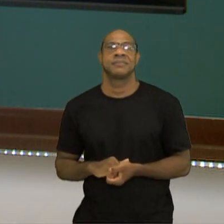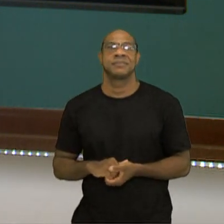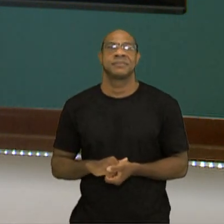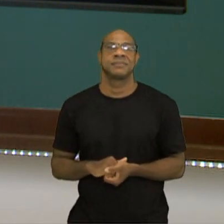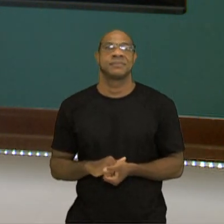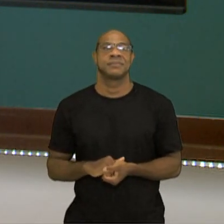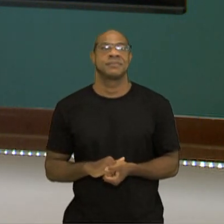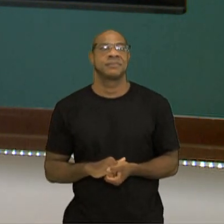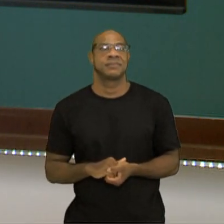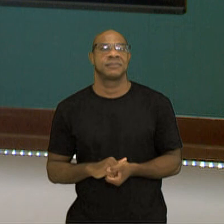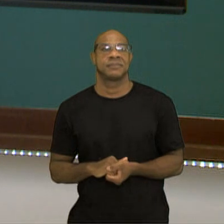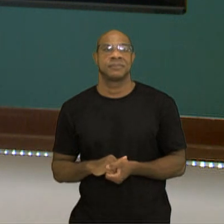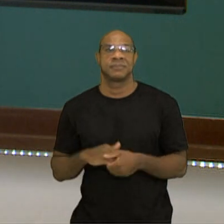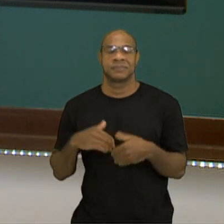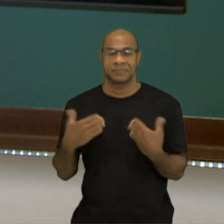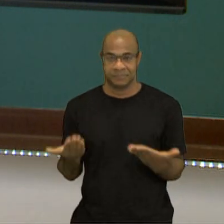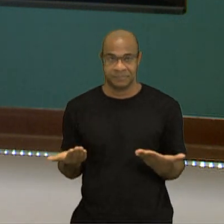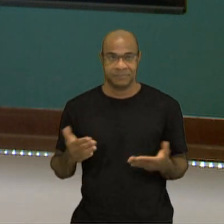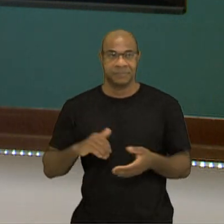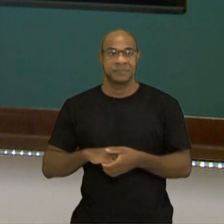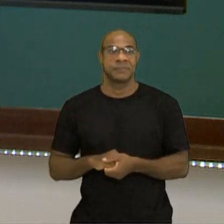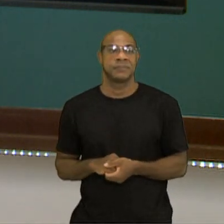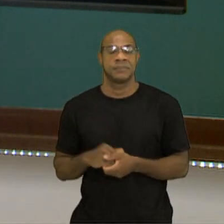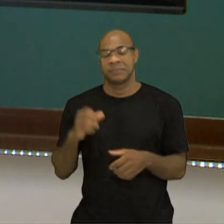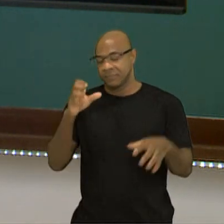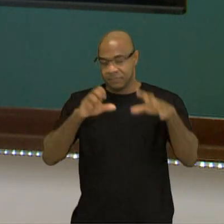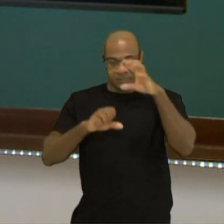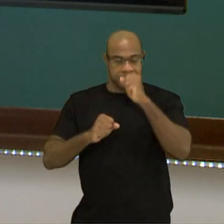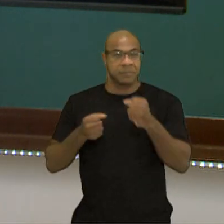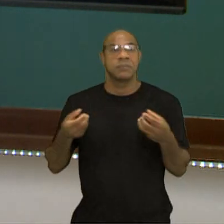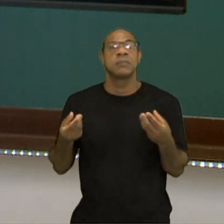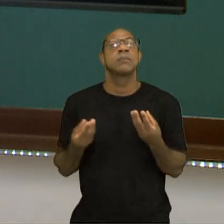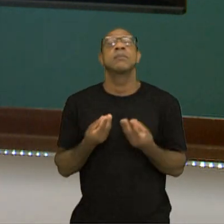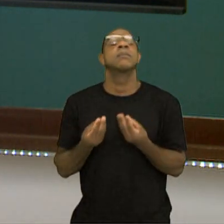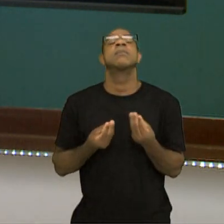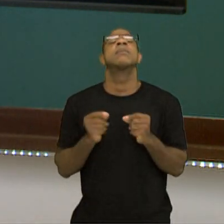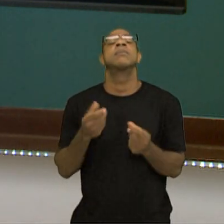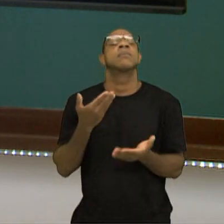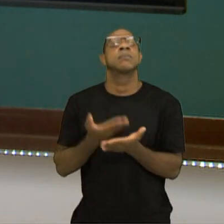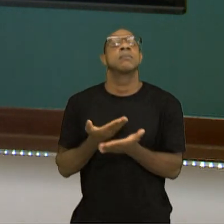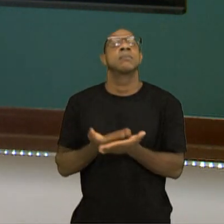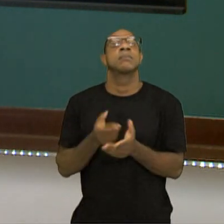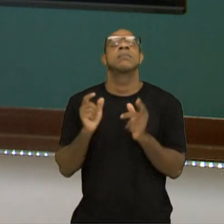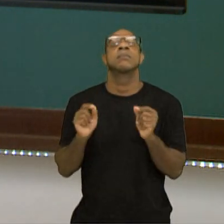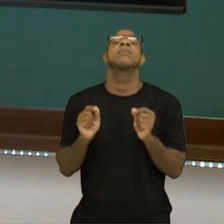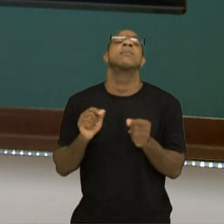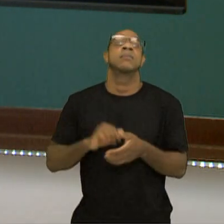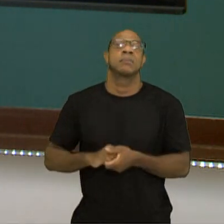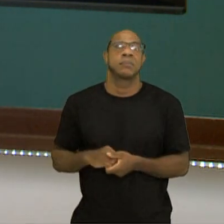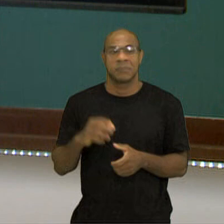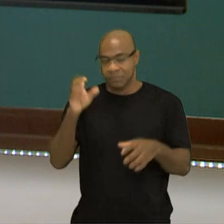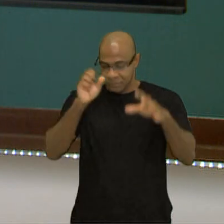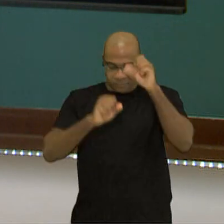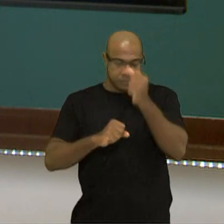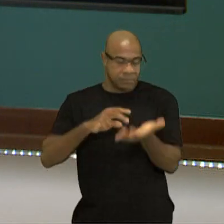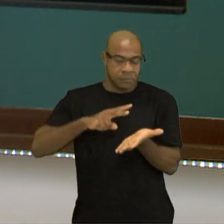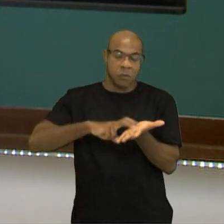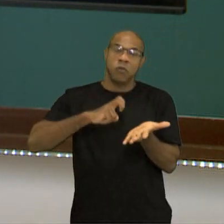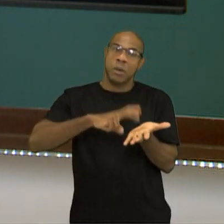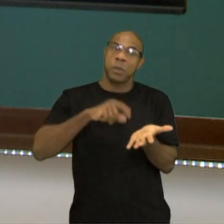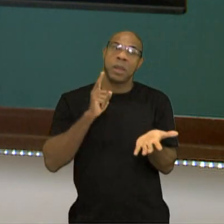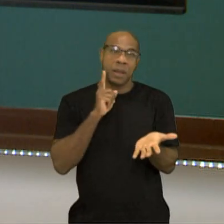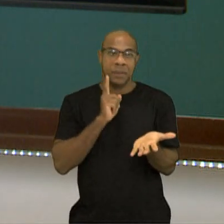Ok? Bom, o que nós estudamos hoje, então? Nós aprendemos um vocabulário referente a gadget. Nós